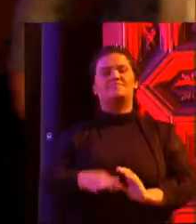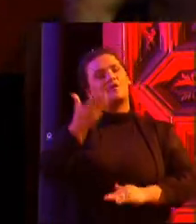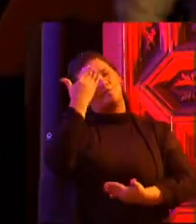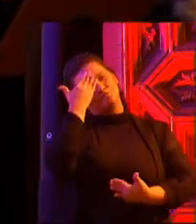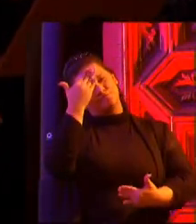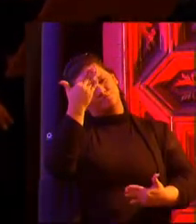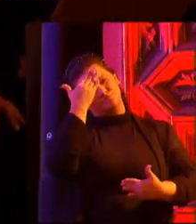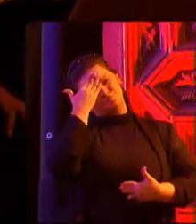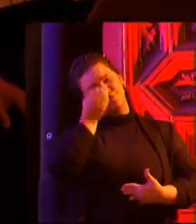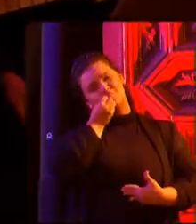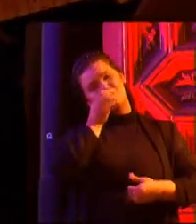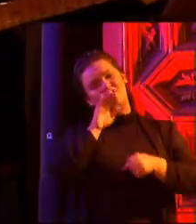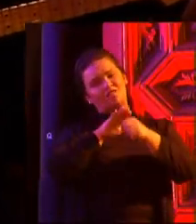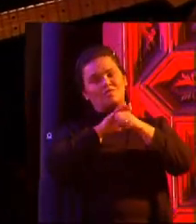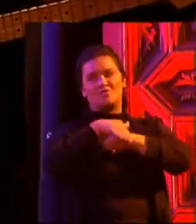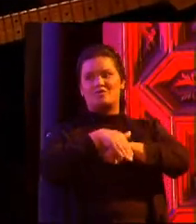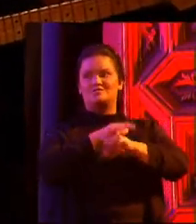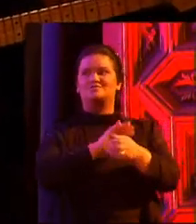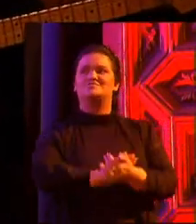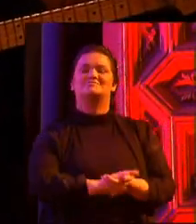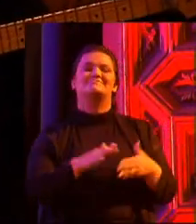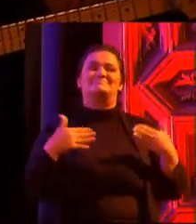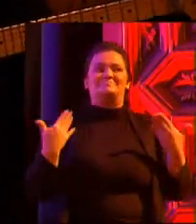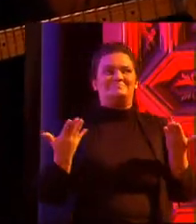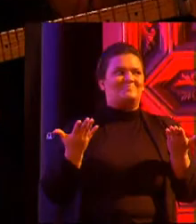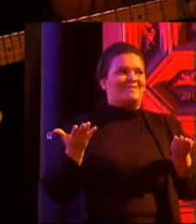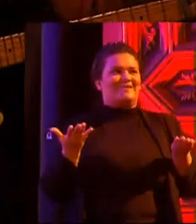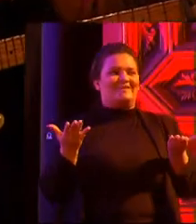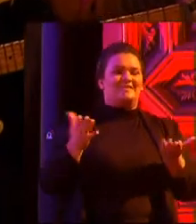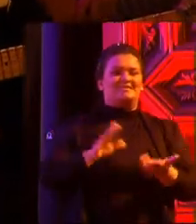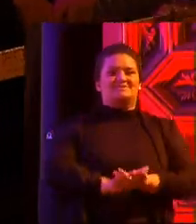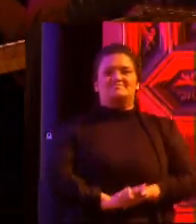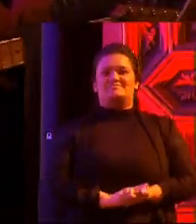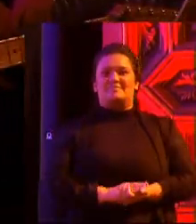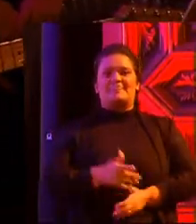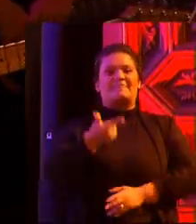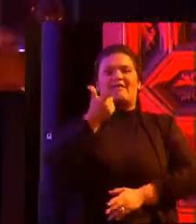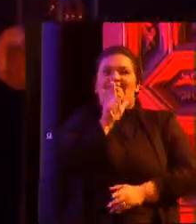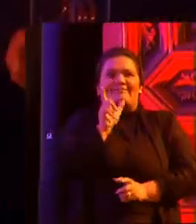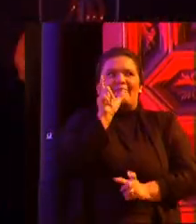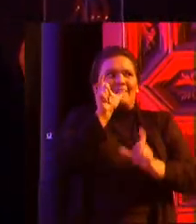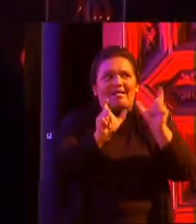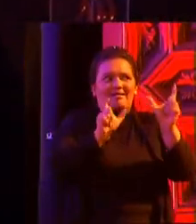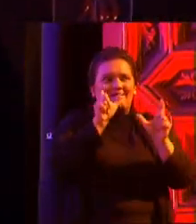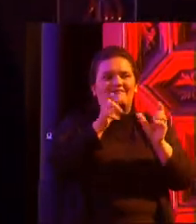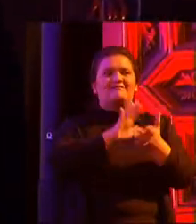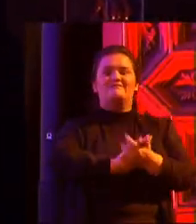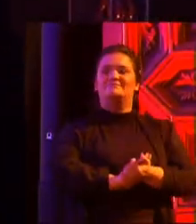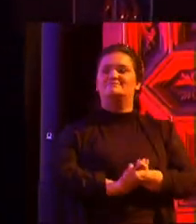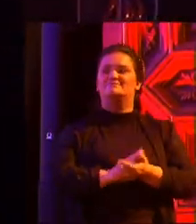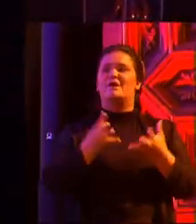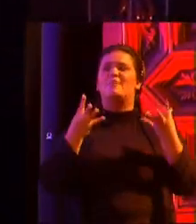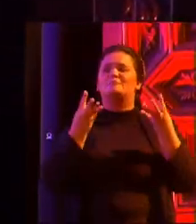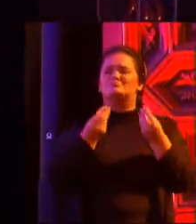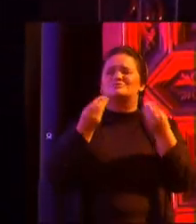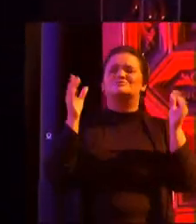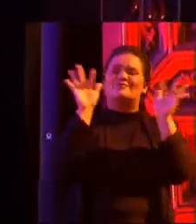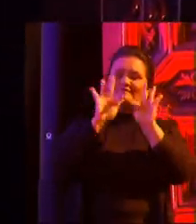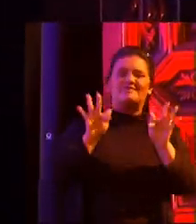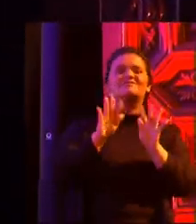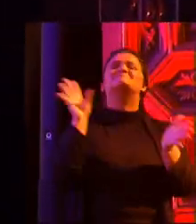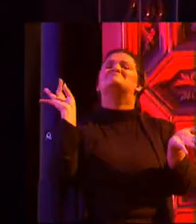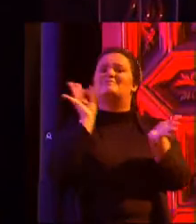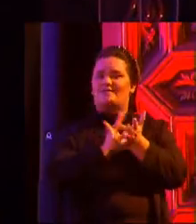Obrigada, boa noite. Eu não tenho palavras, estou muito feliz, realmente